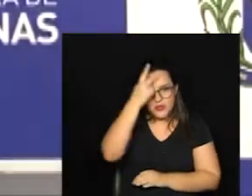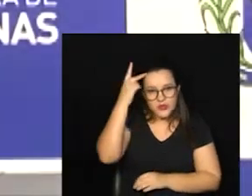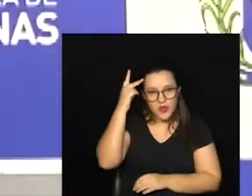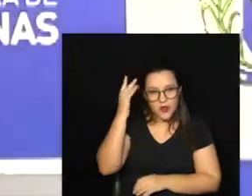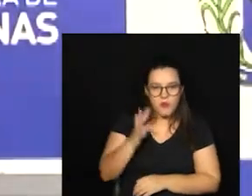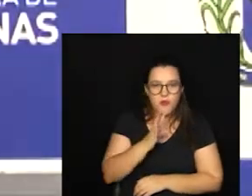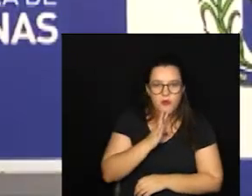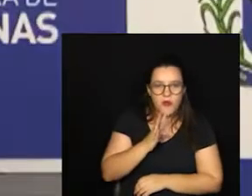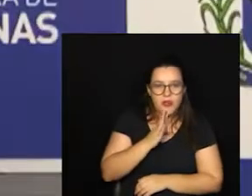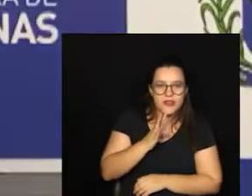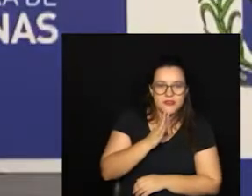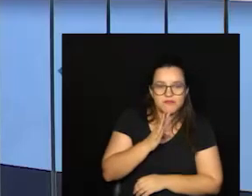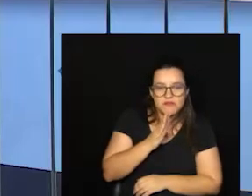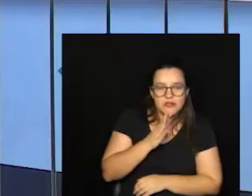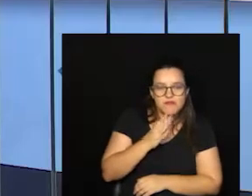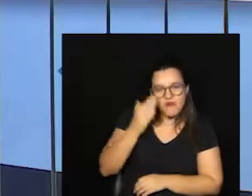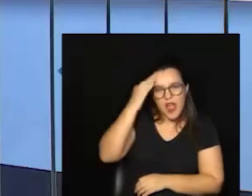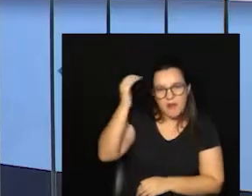como Feira Hippie.